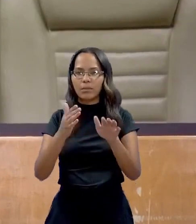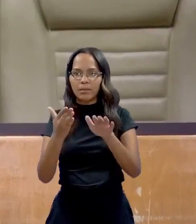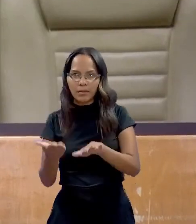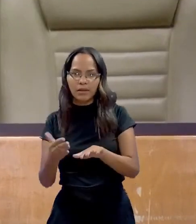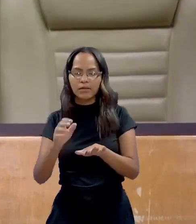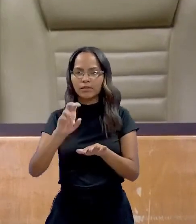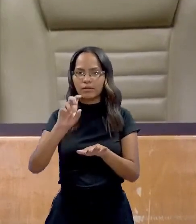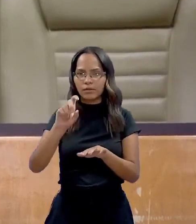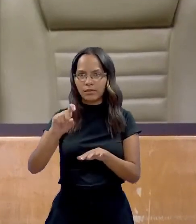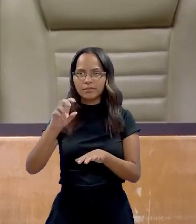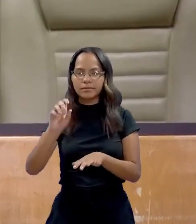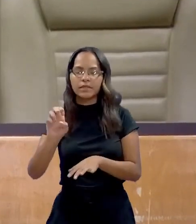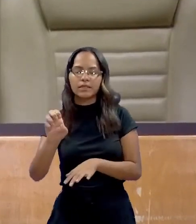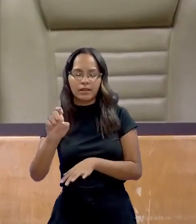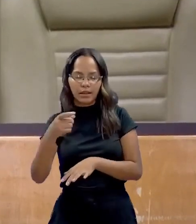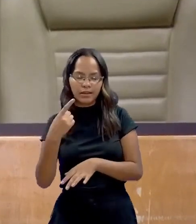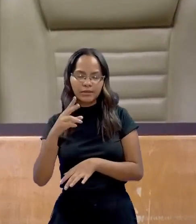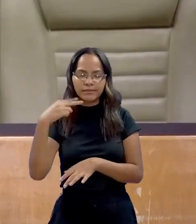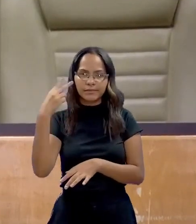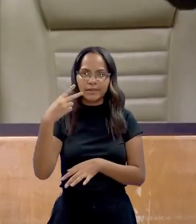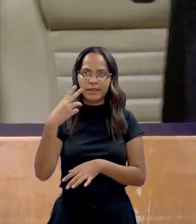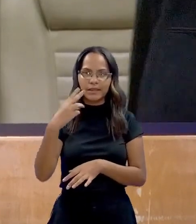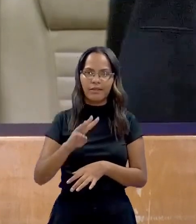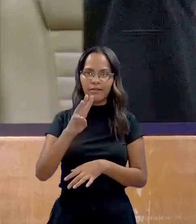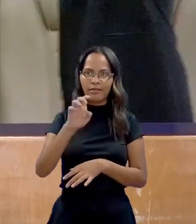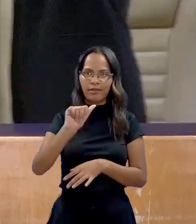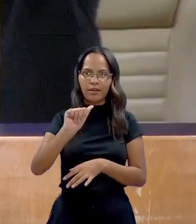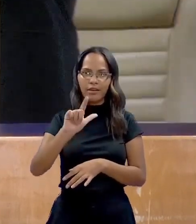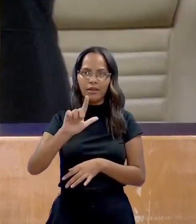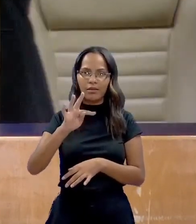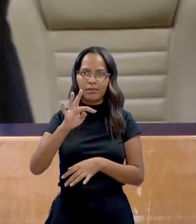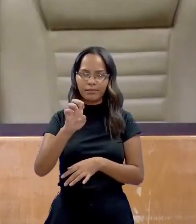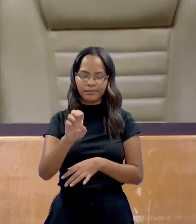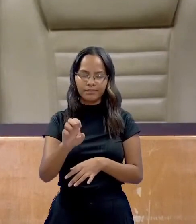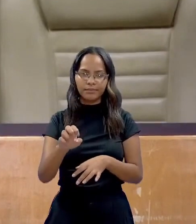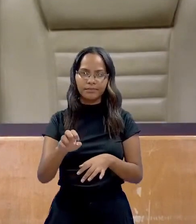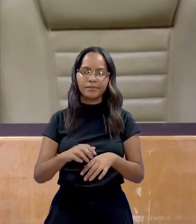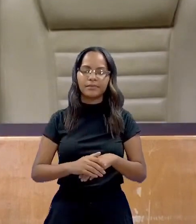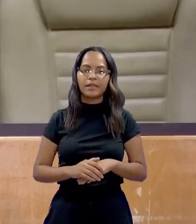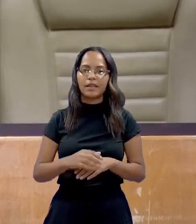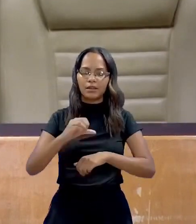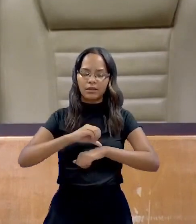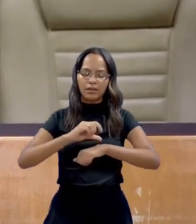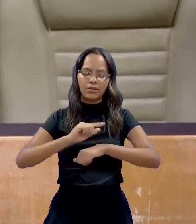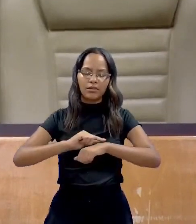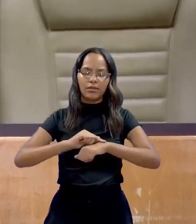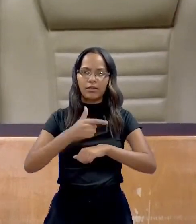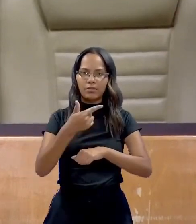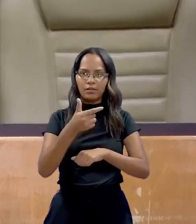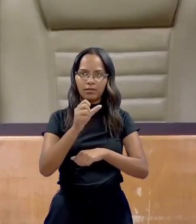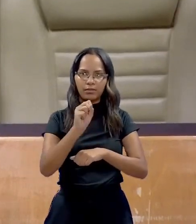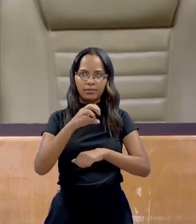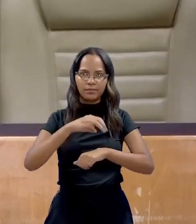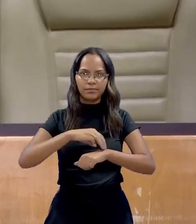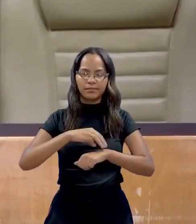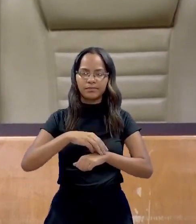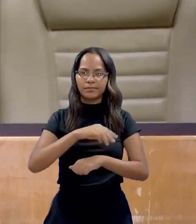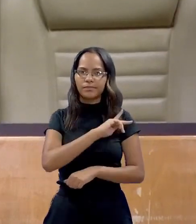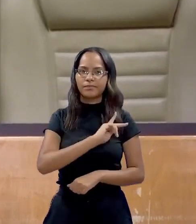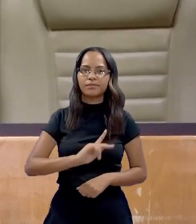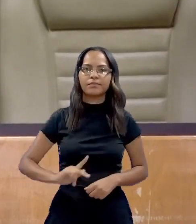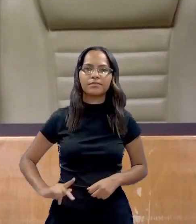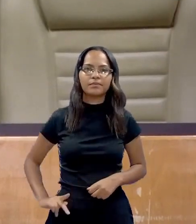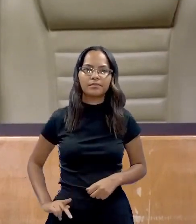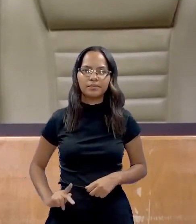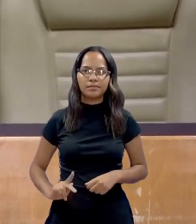senhor Hugo da Retífica Real. Às 9 horas e 28 minutos, o senhor presidente passou para o